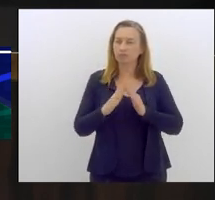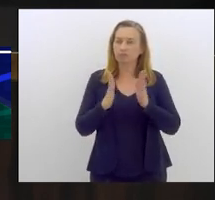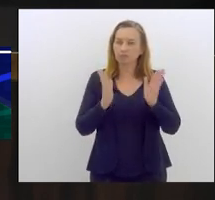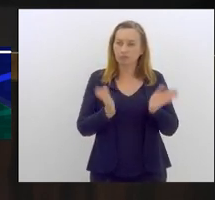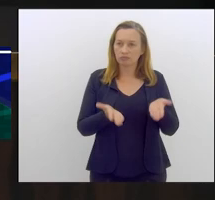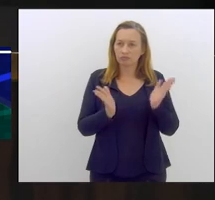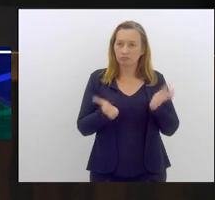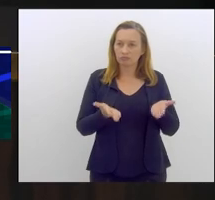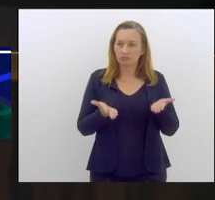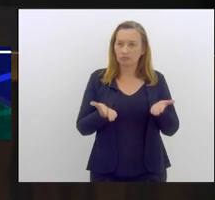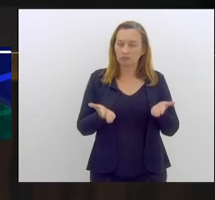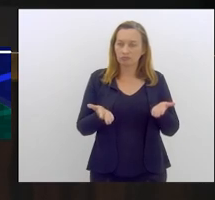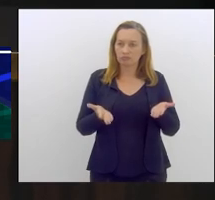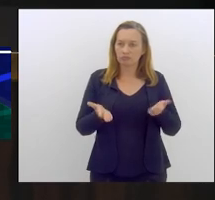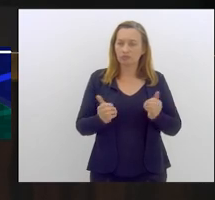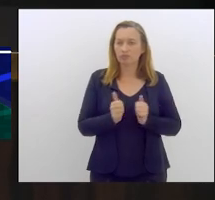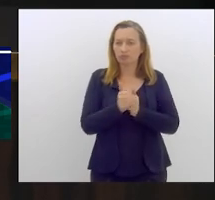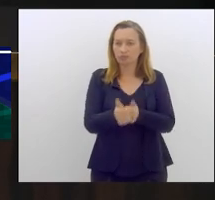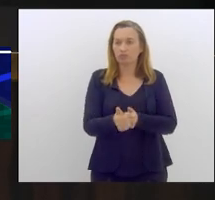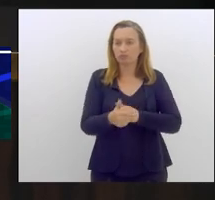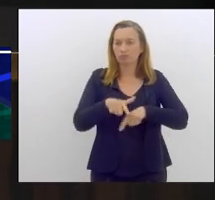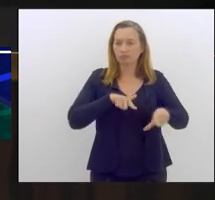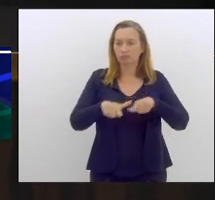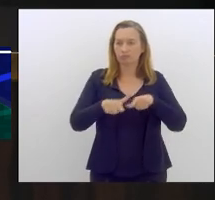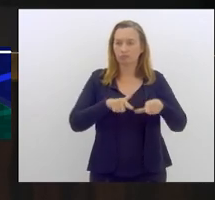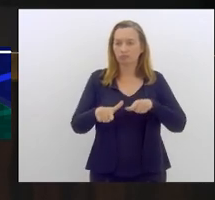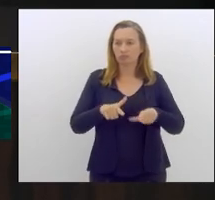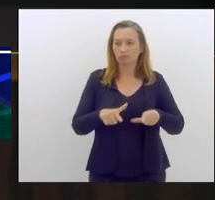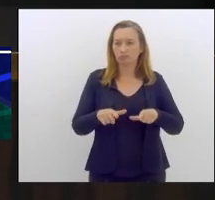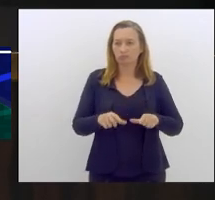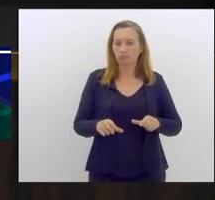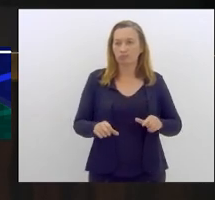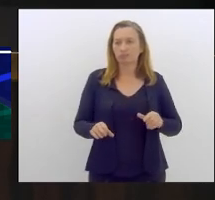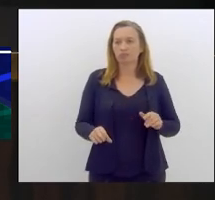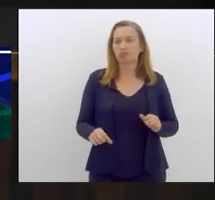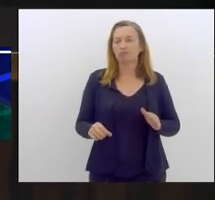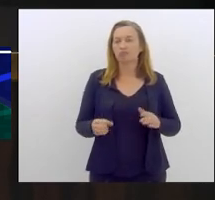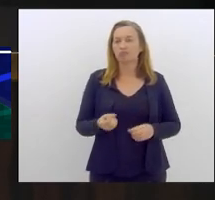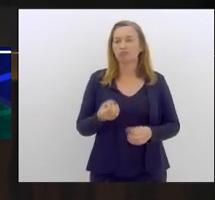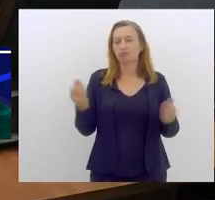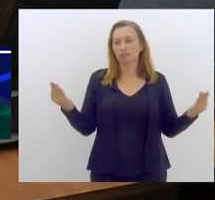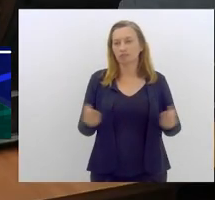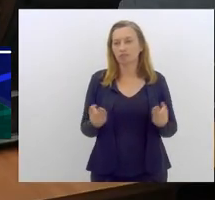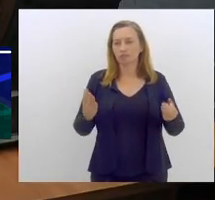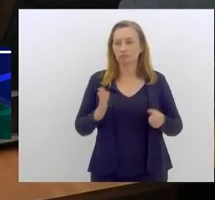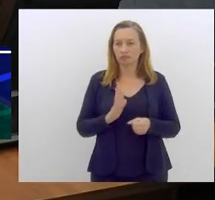hoje, acompanhando os trabalhos legislativos. Uma ótima tarde.